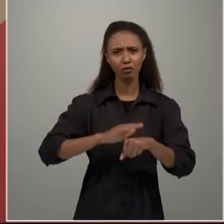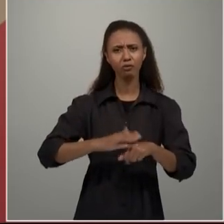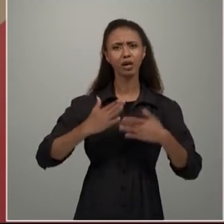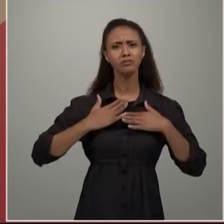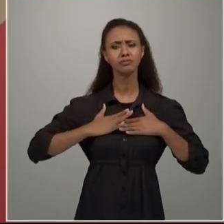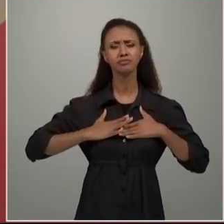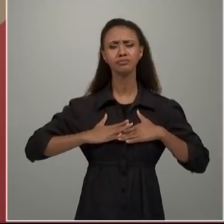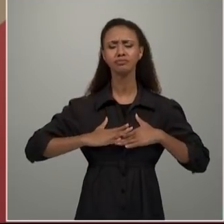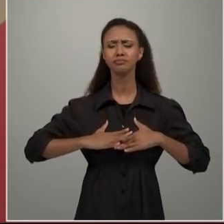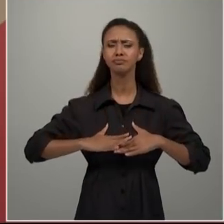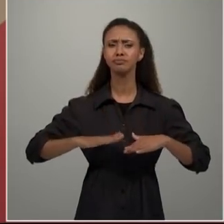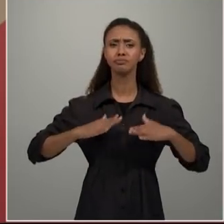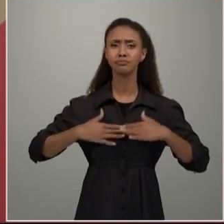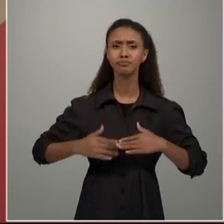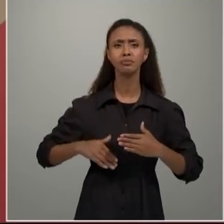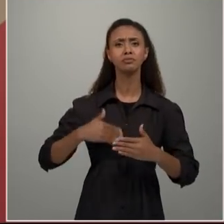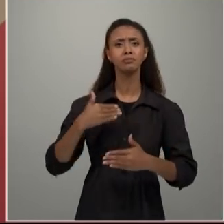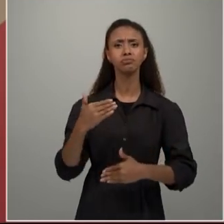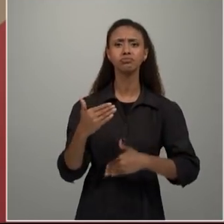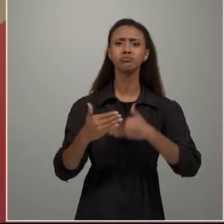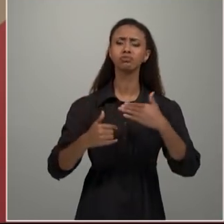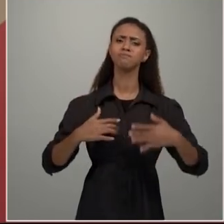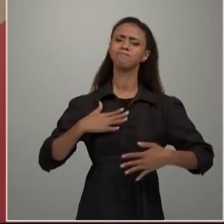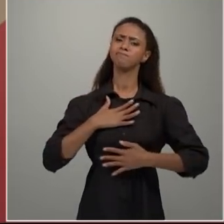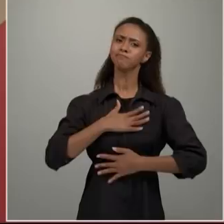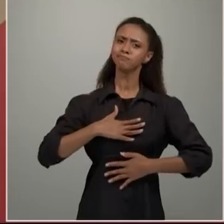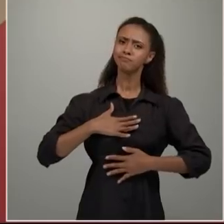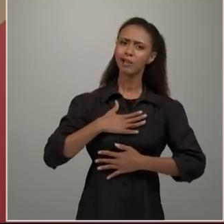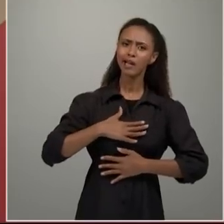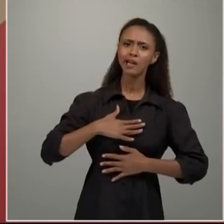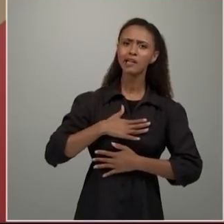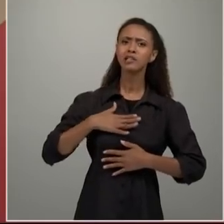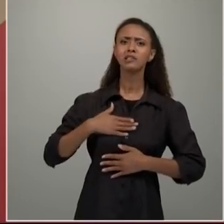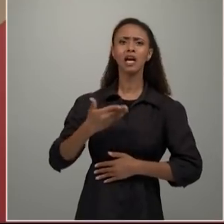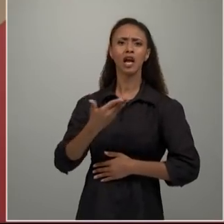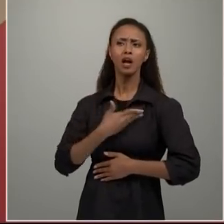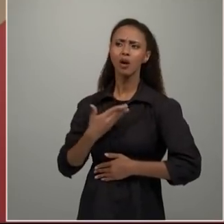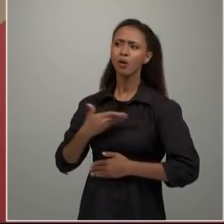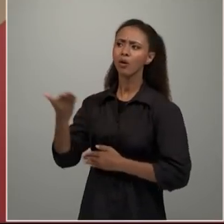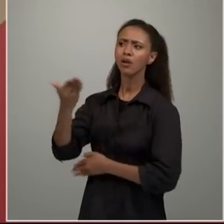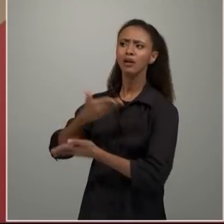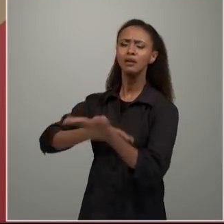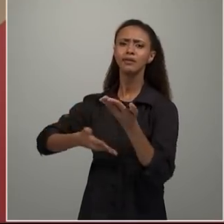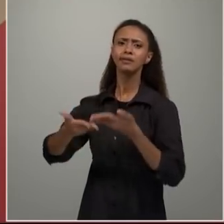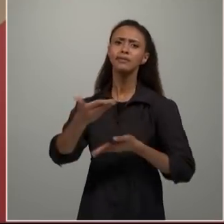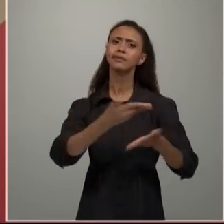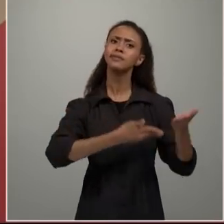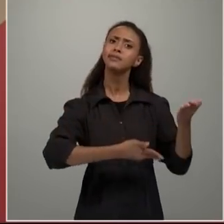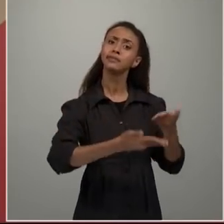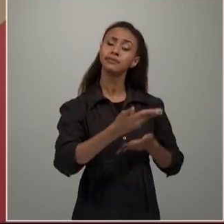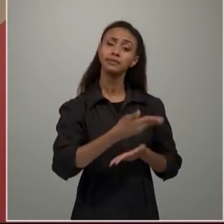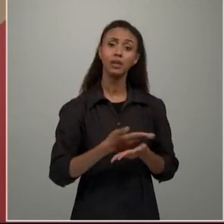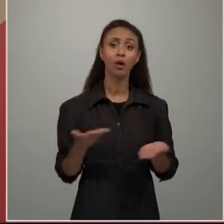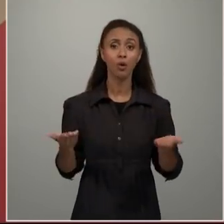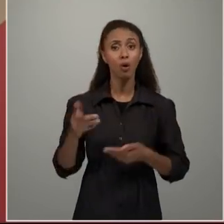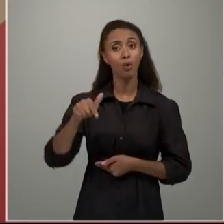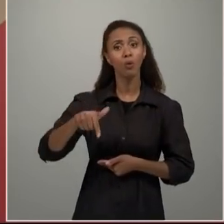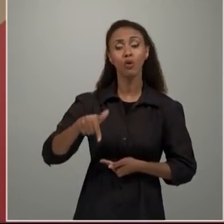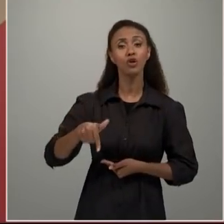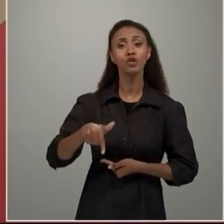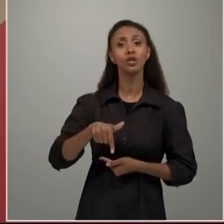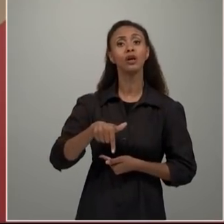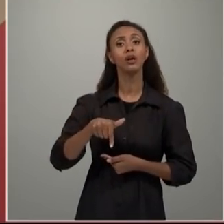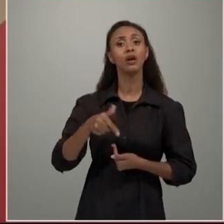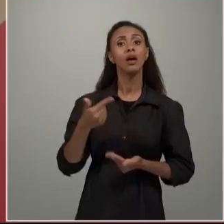prazer busca o foco buscar coisas novas troca com seus amigos entendeu então a aula de hoje é essa é bem